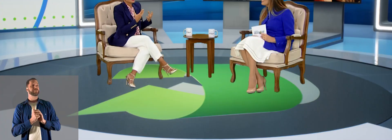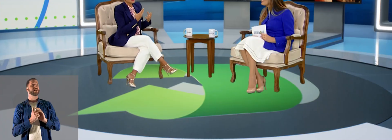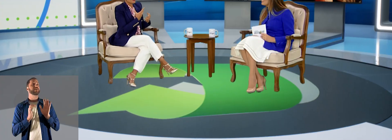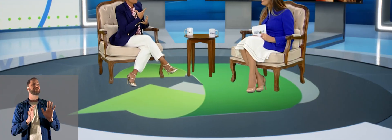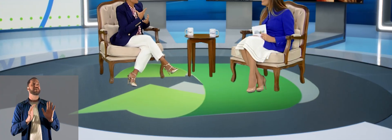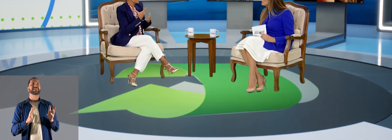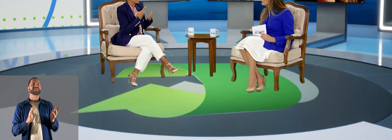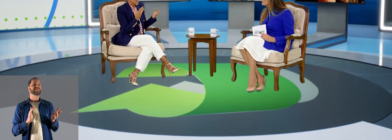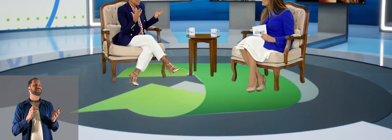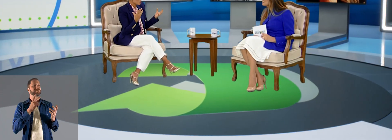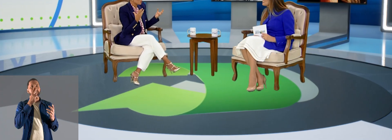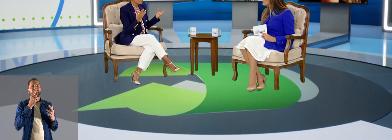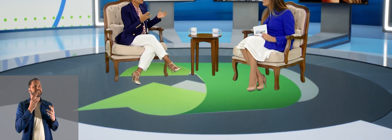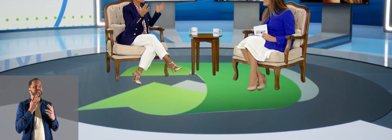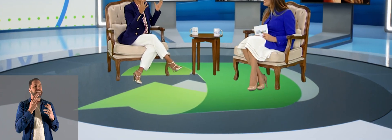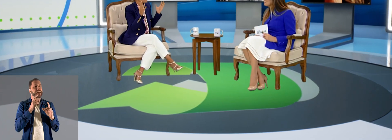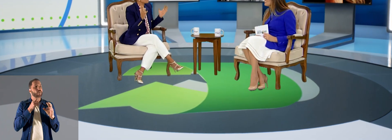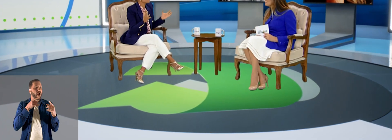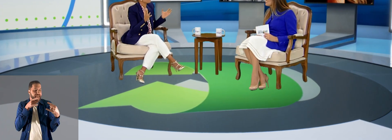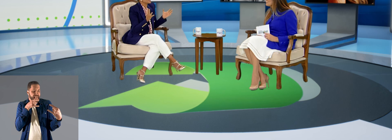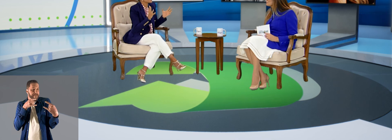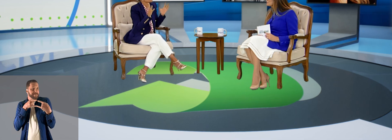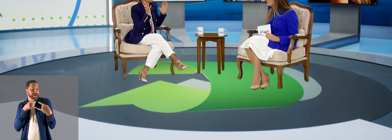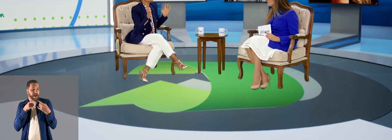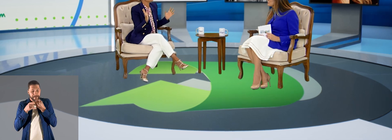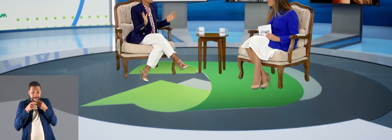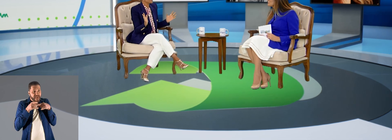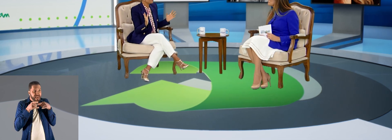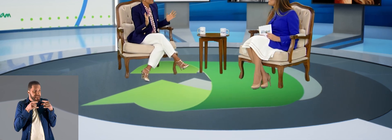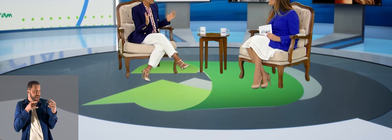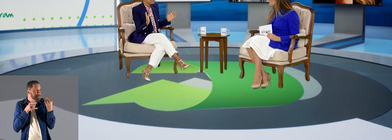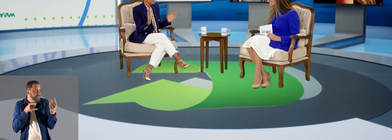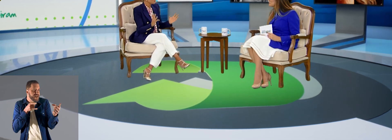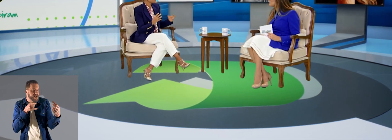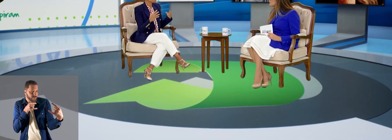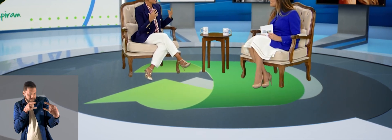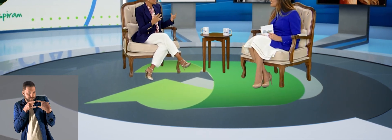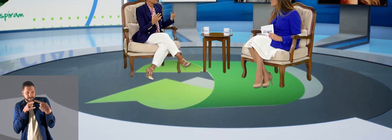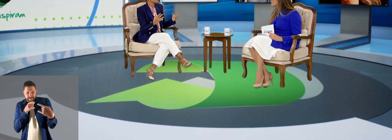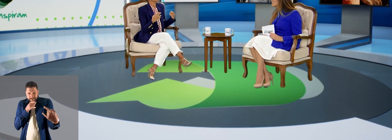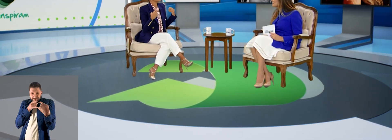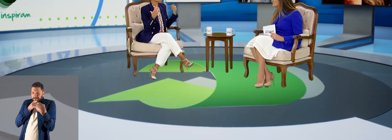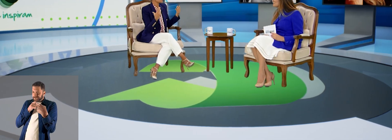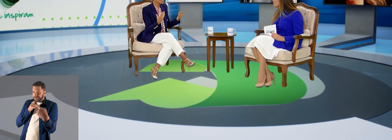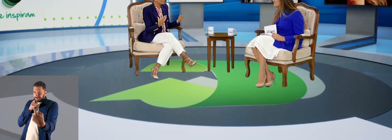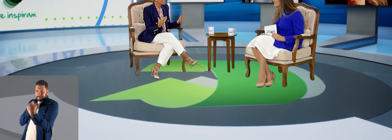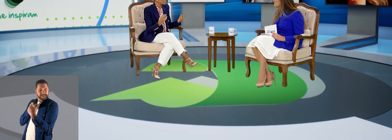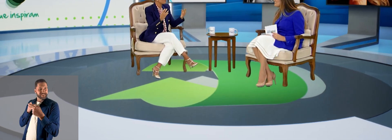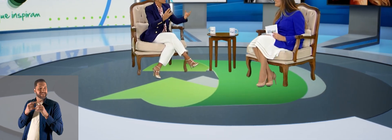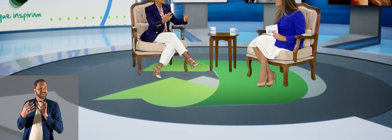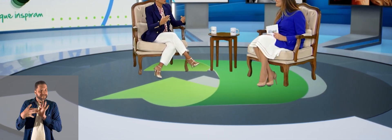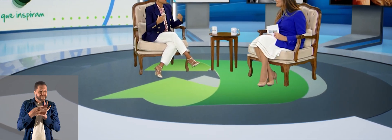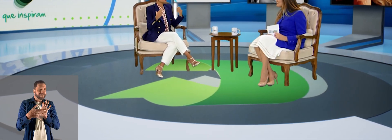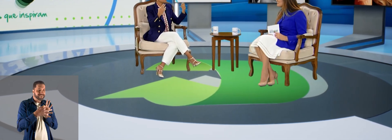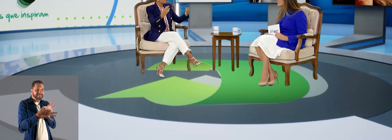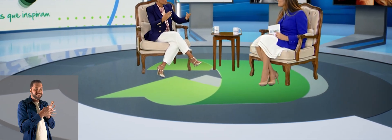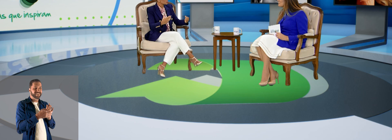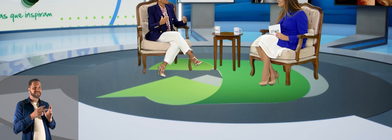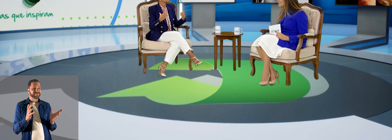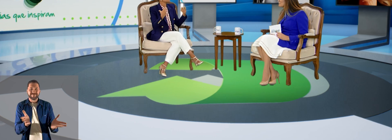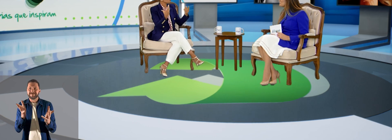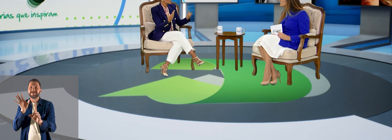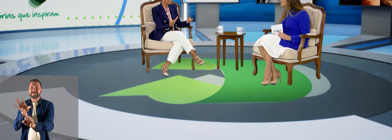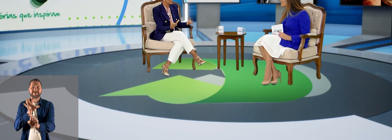é tão fantástico eu falo que é uma forma parece um ímã do bem quanto mais você faz mais você quer fazer e mais você consegue